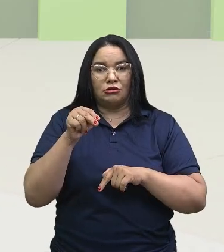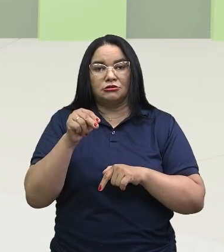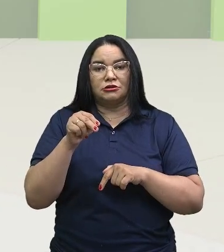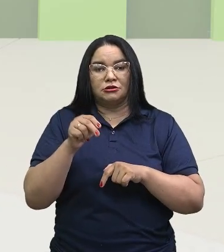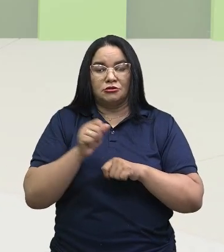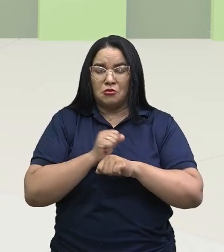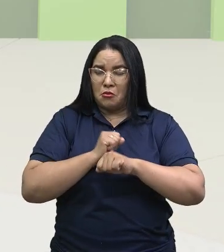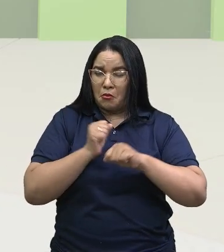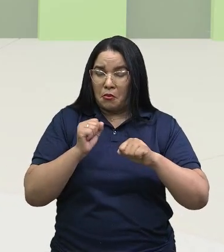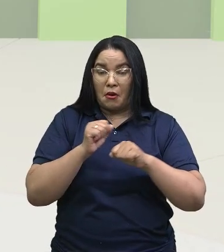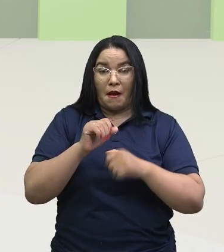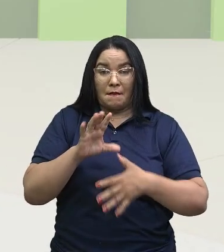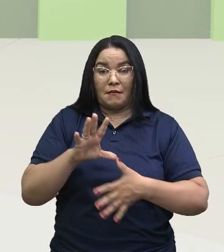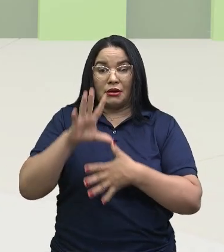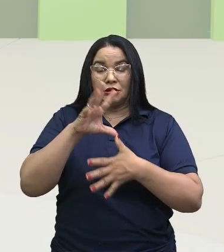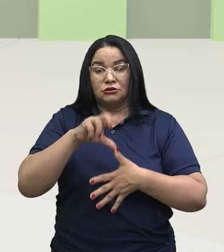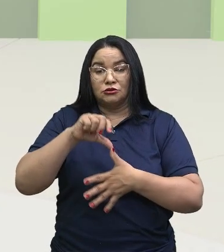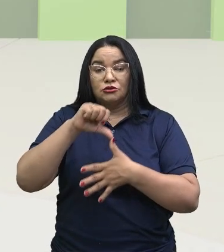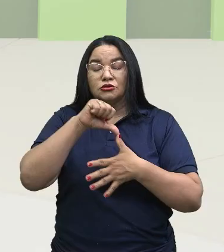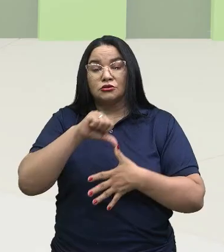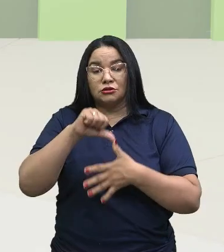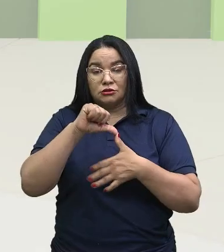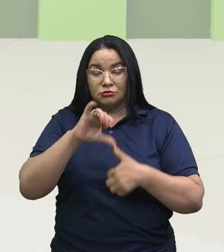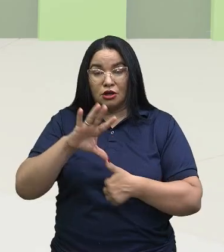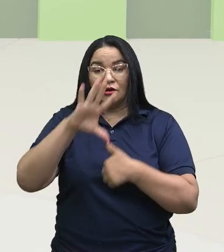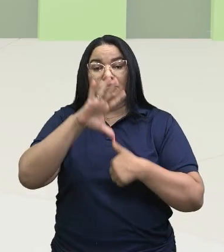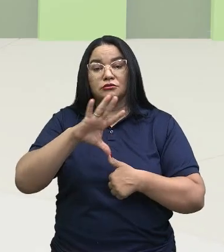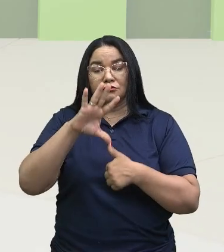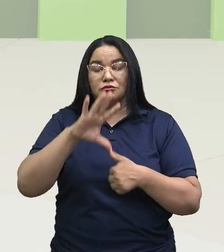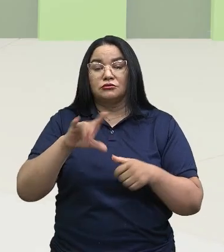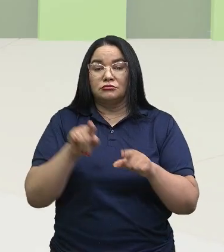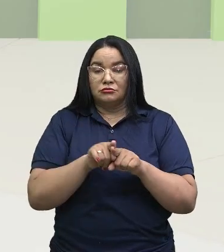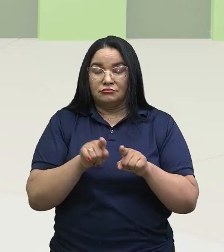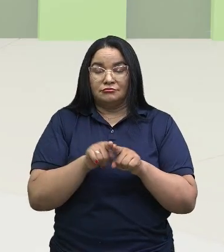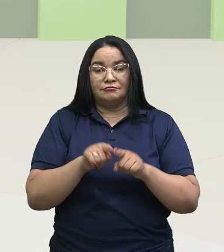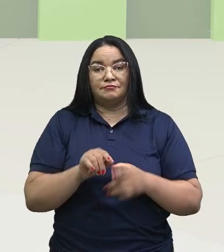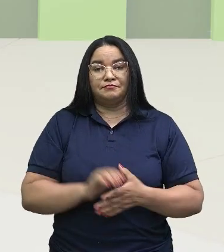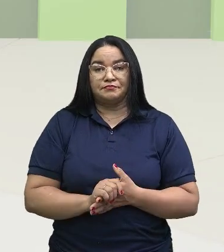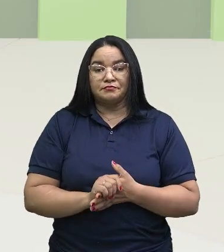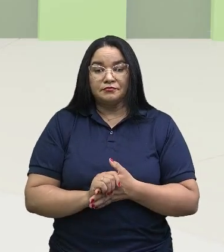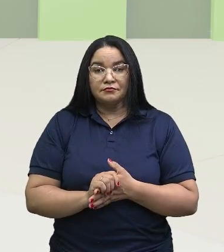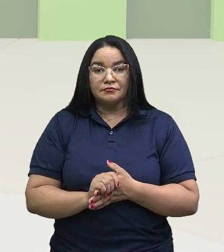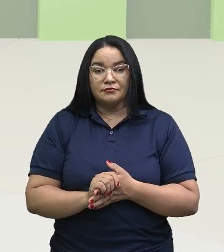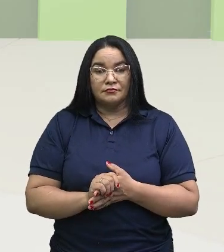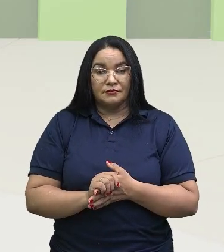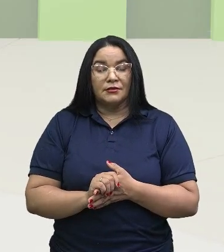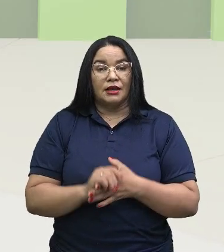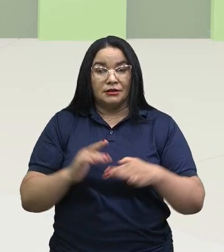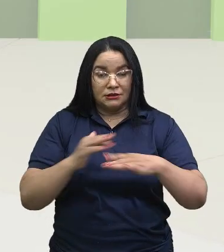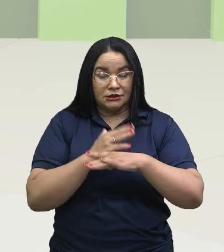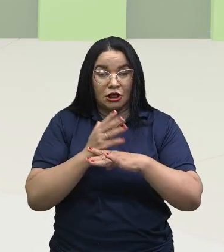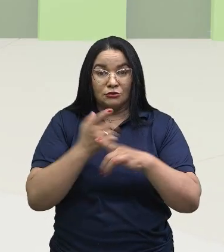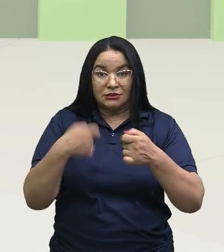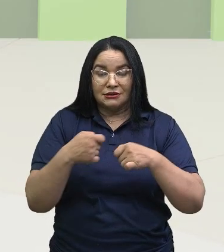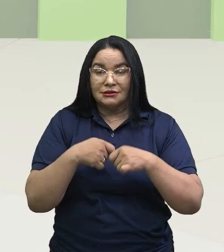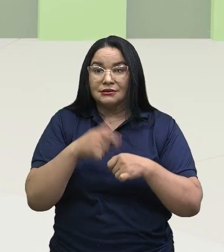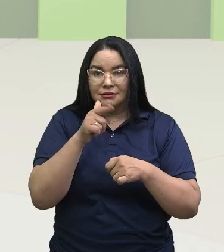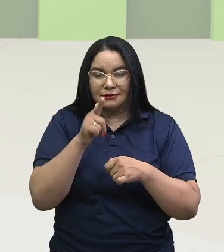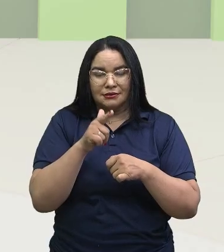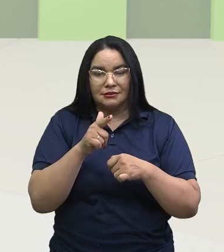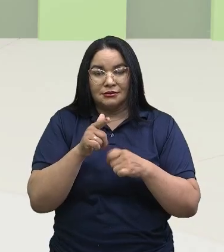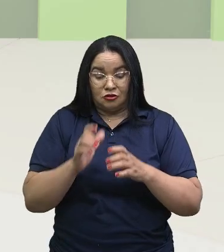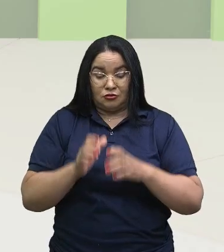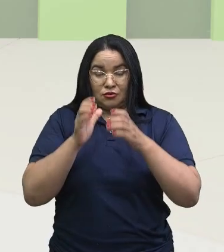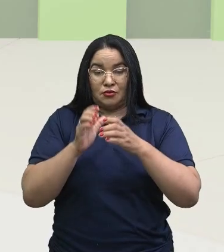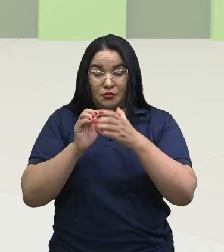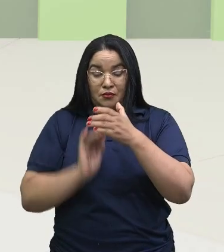da América do Norte e América do Sul. E ali Chernobyl também precisava de uma fonte de água. Então as usinas em geral